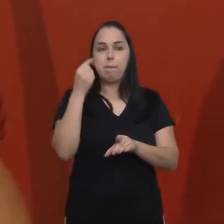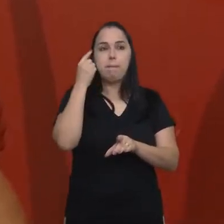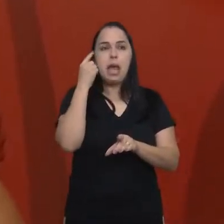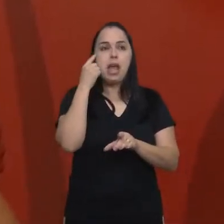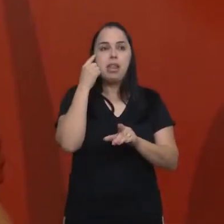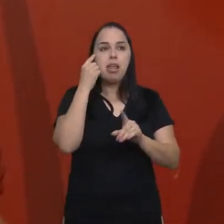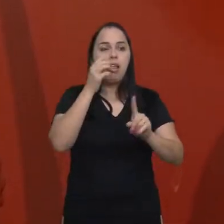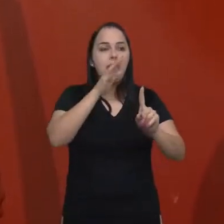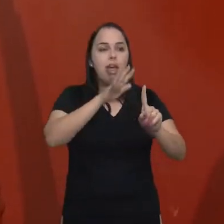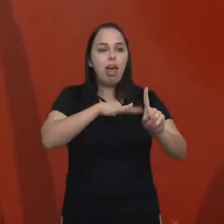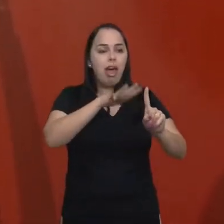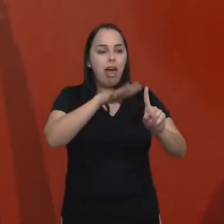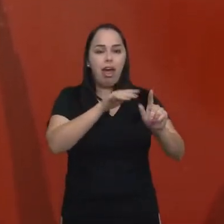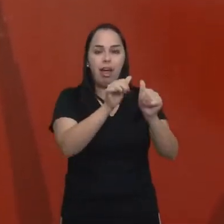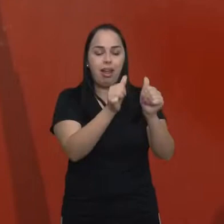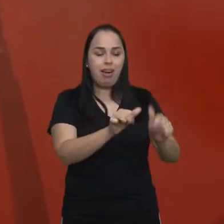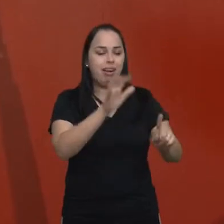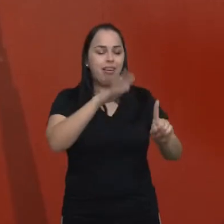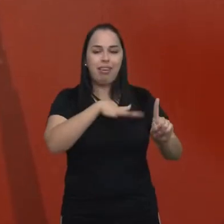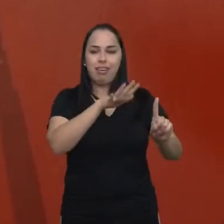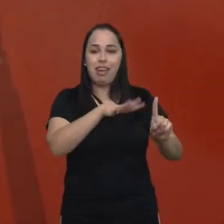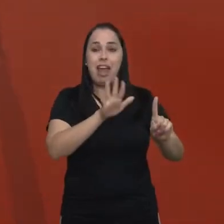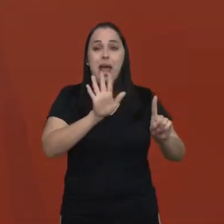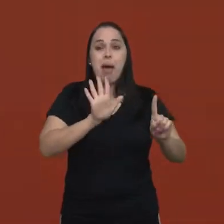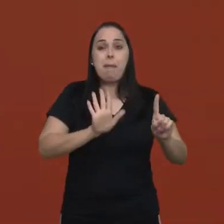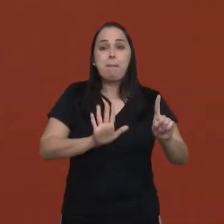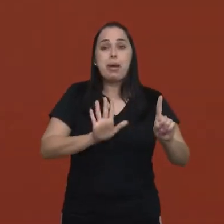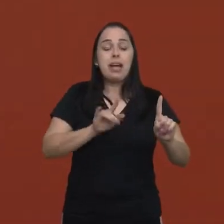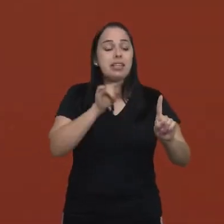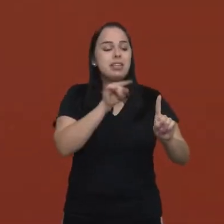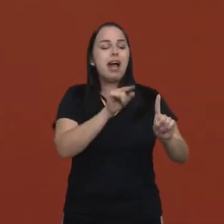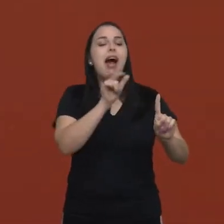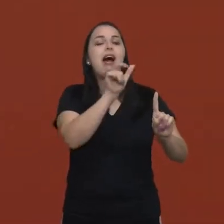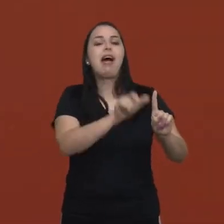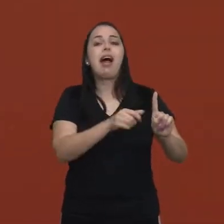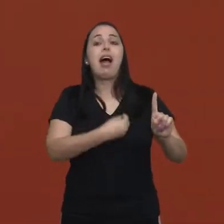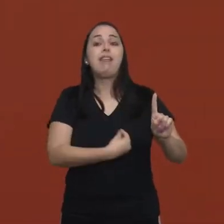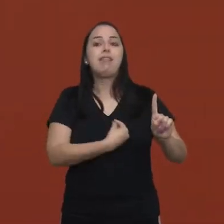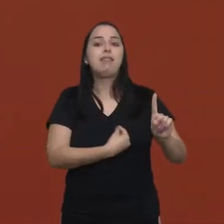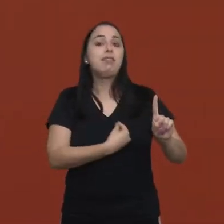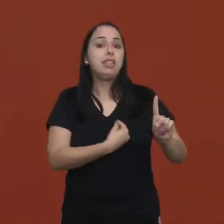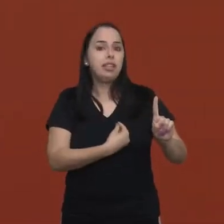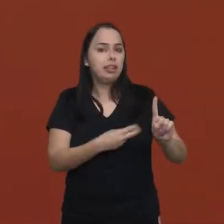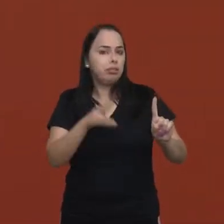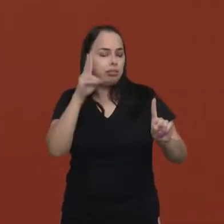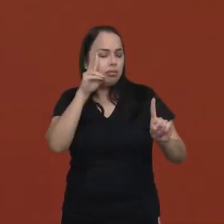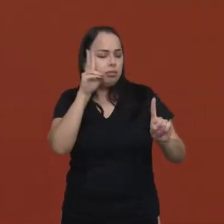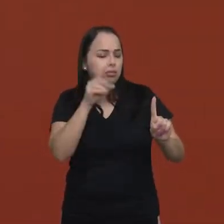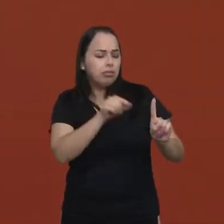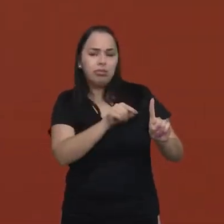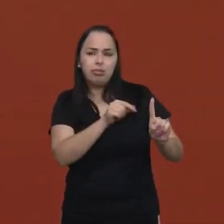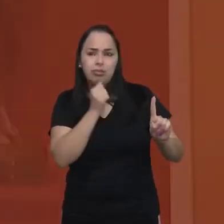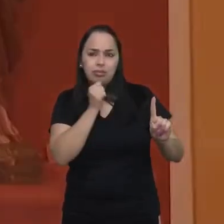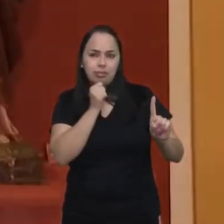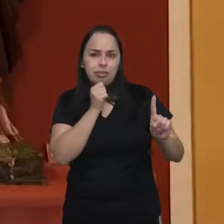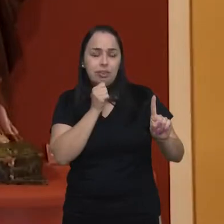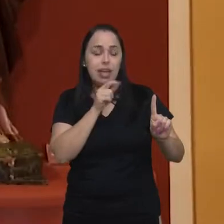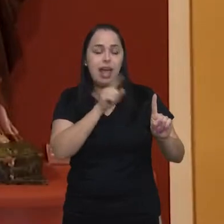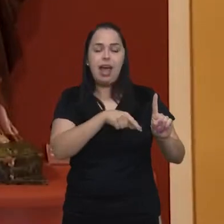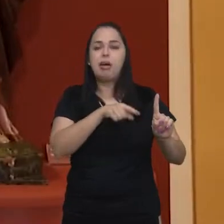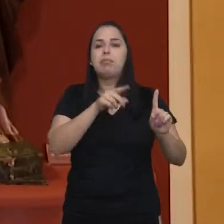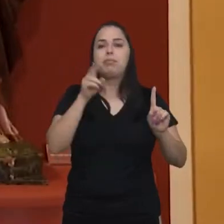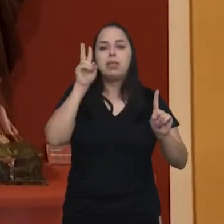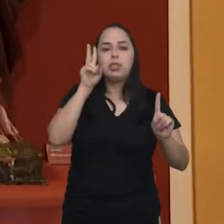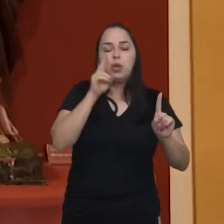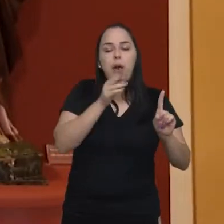na devoção, não é no devocional, e sim o que a vida daquele santo tem de histórias. Uma história contada passo